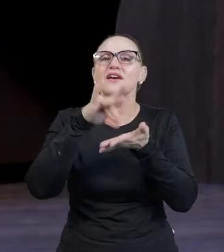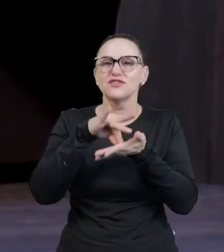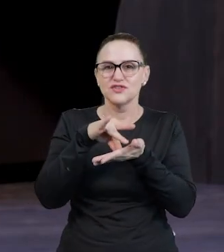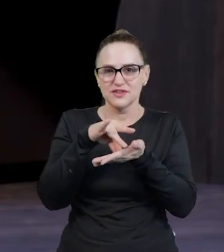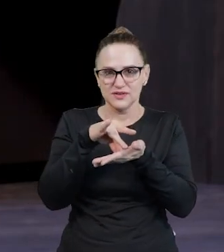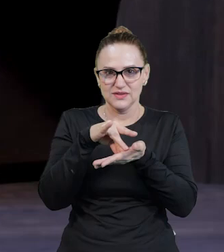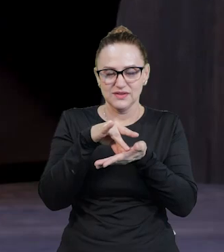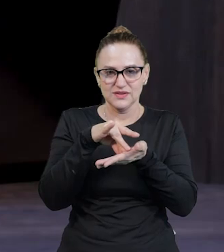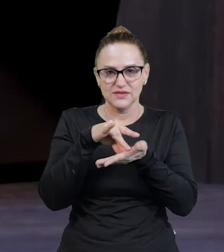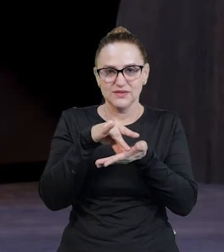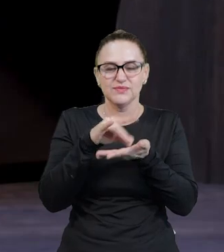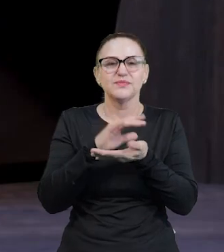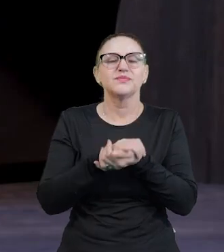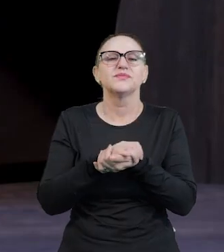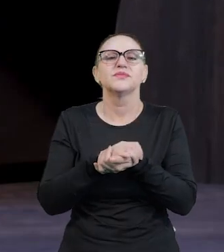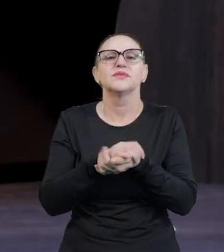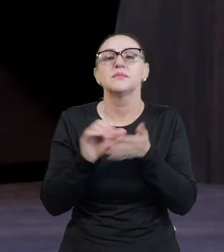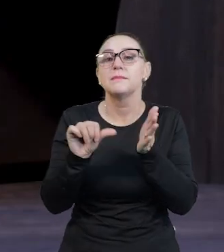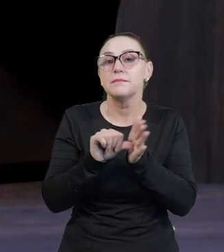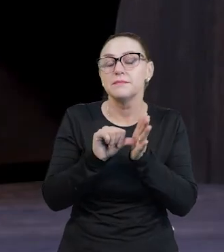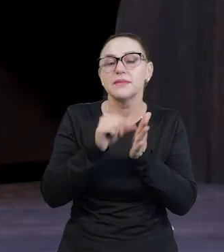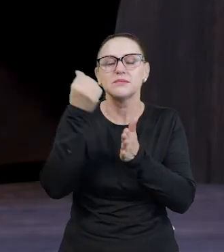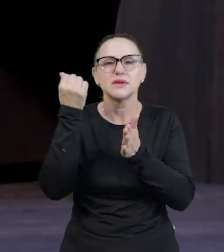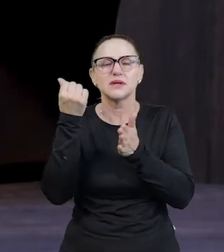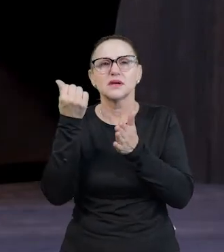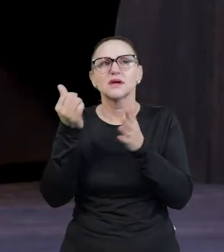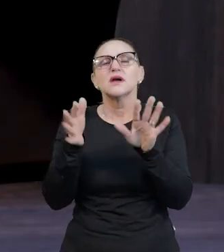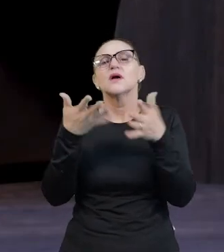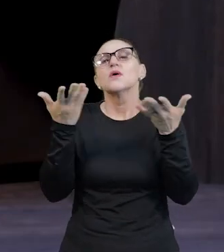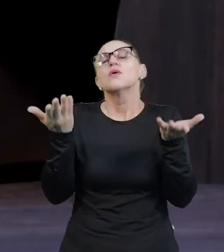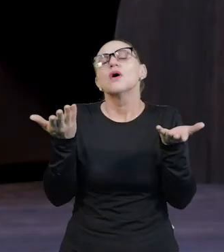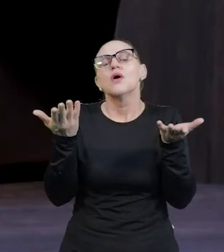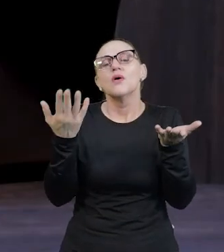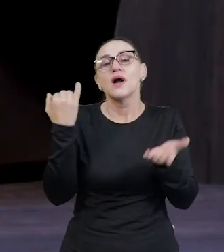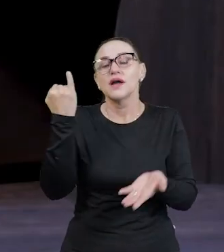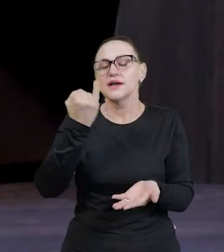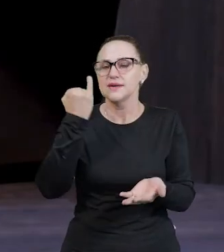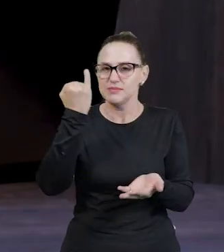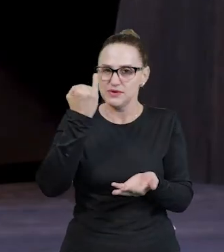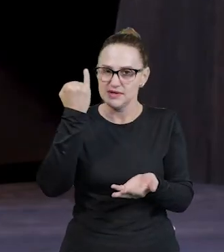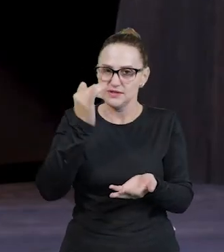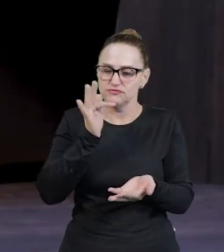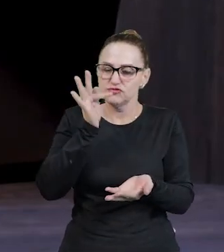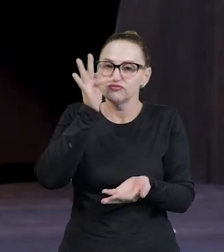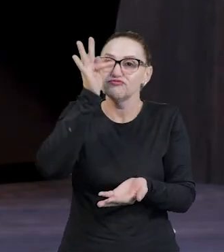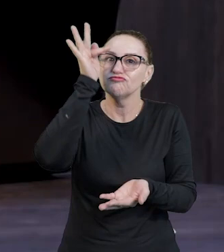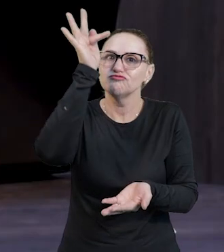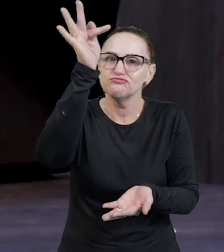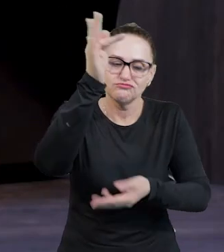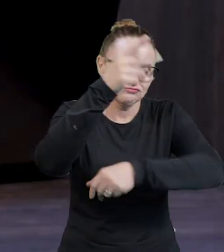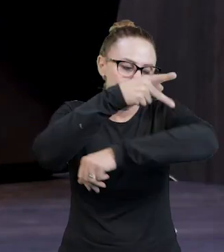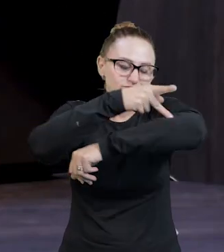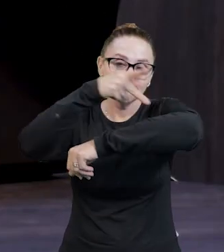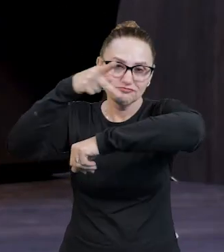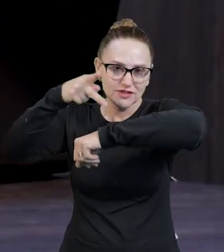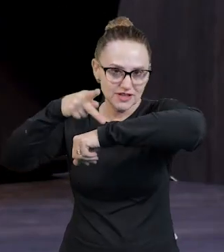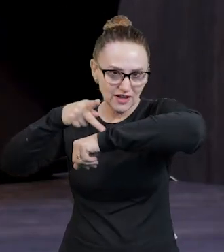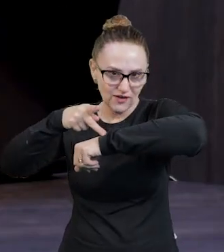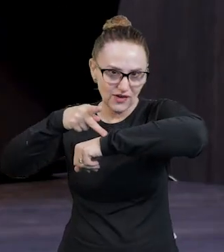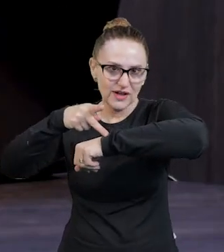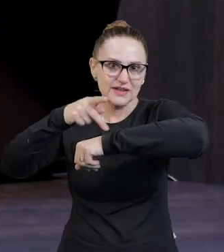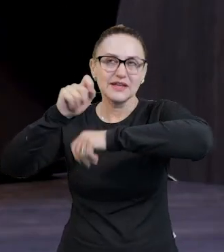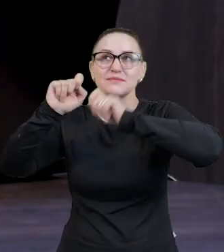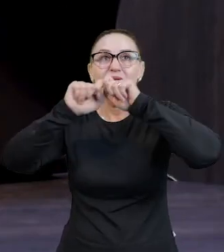disponibilizados. A primeira delas é a seguinte: qual é a importância de você, como futuro pedagogo, futura pedagoga,